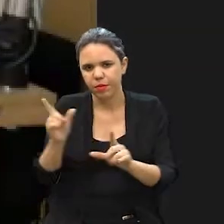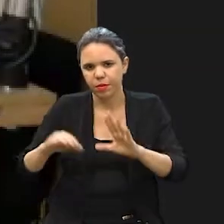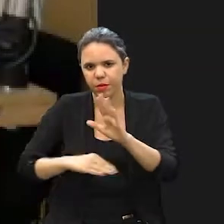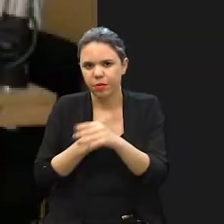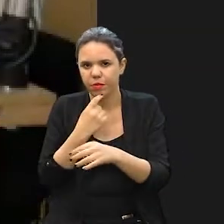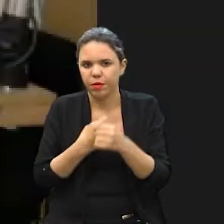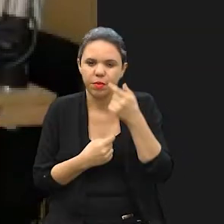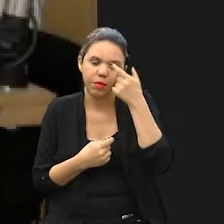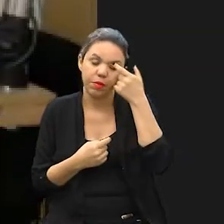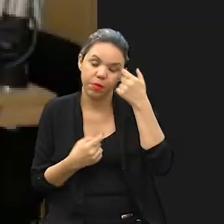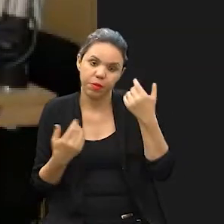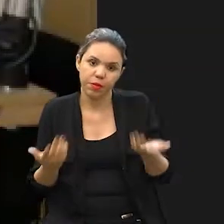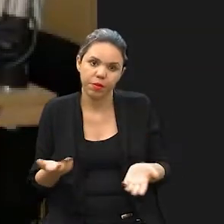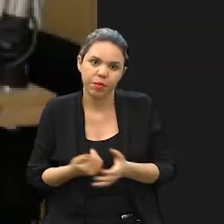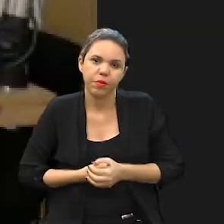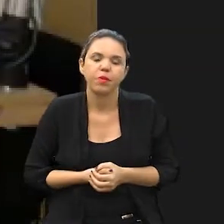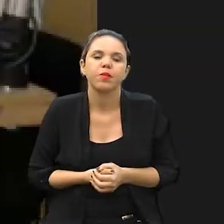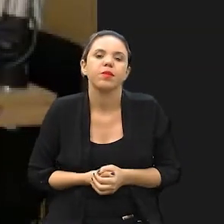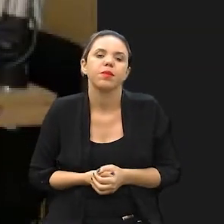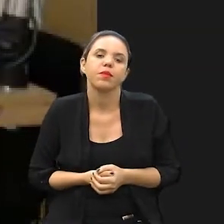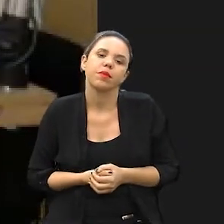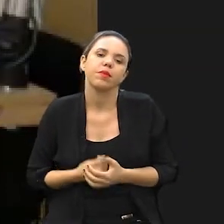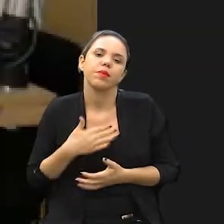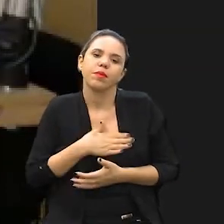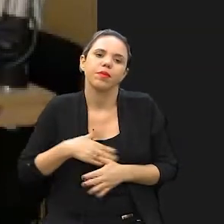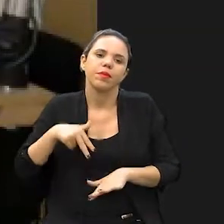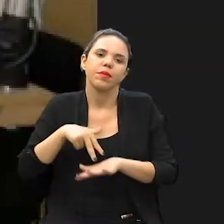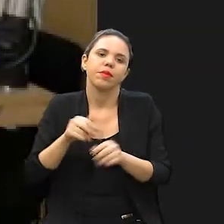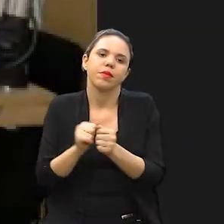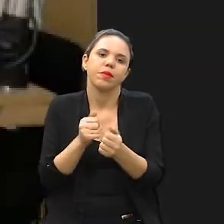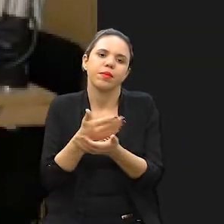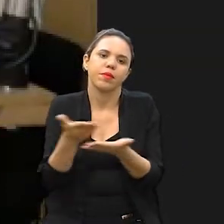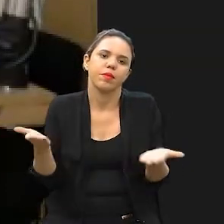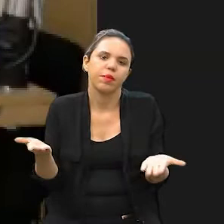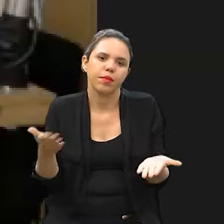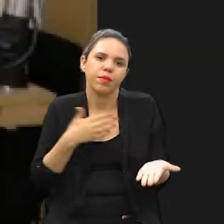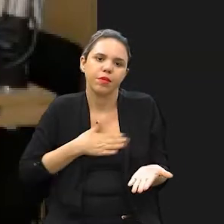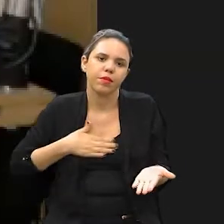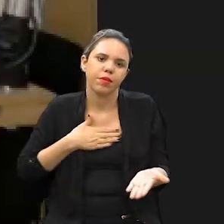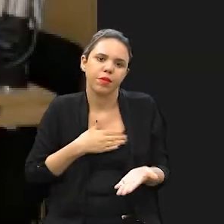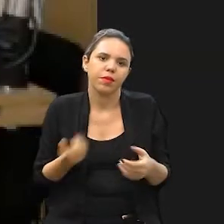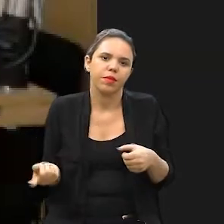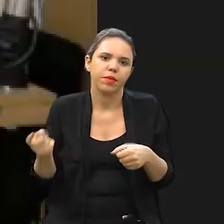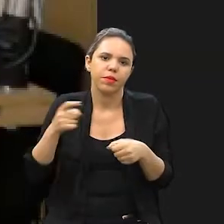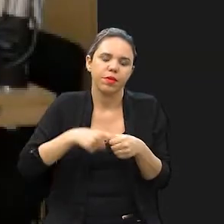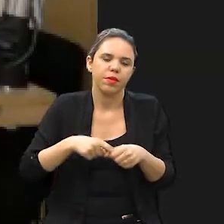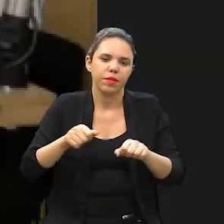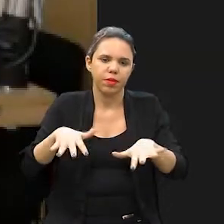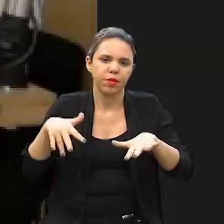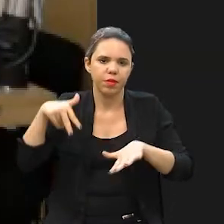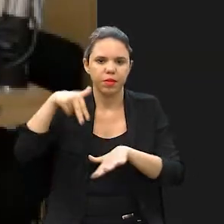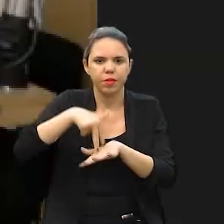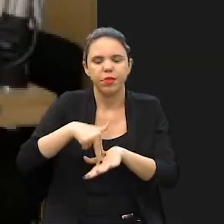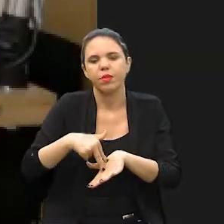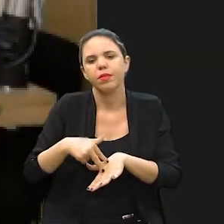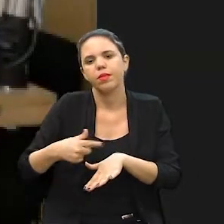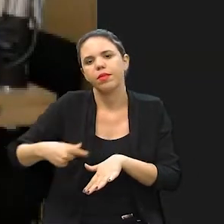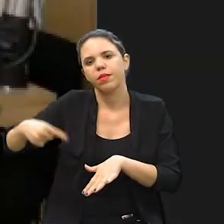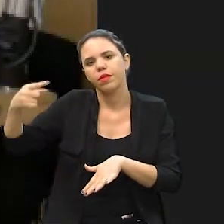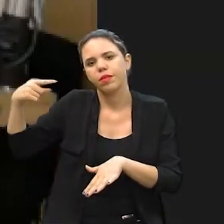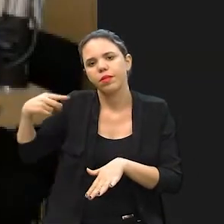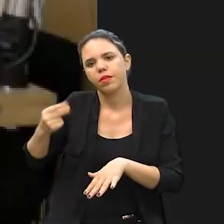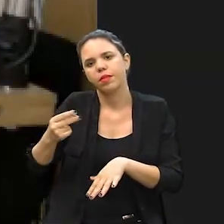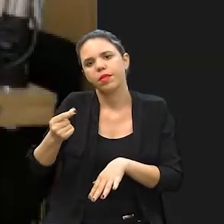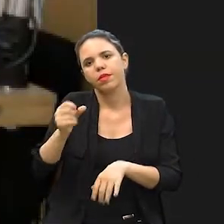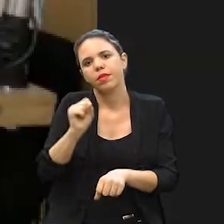TV Câmara. Rapaz, é um prazer estar aqui com vocês e é um prazer voltar para os palcos, né? A gente que ficou aí